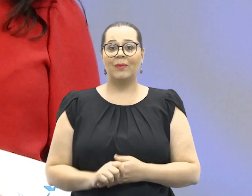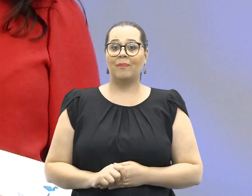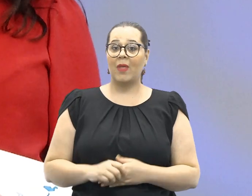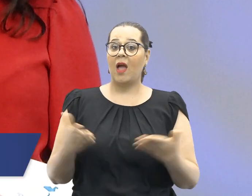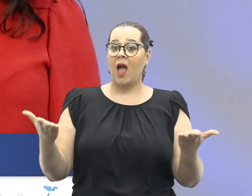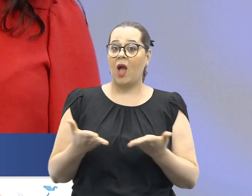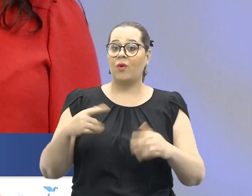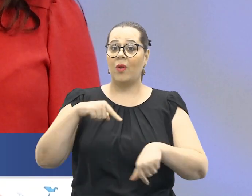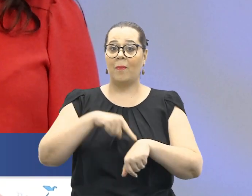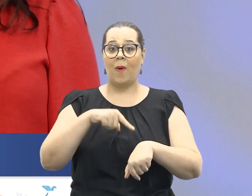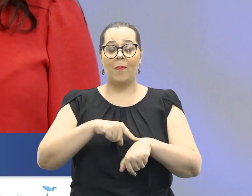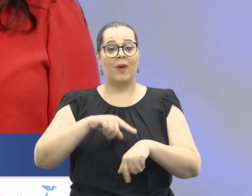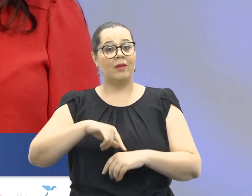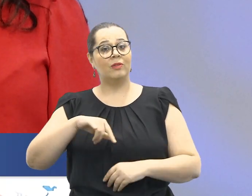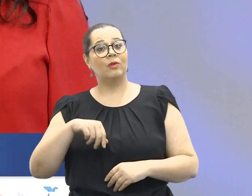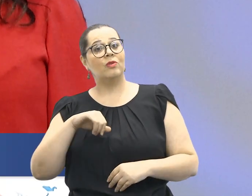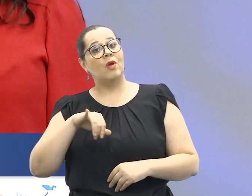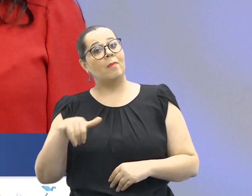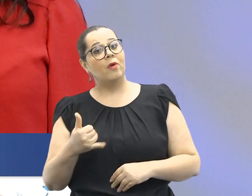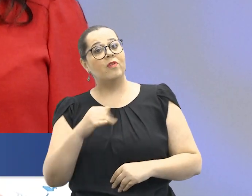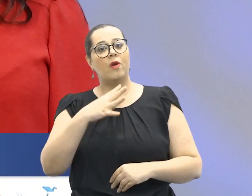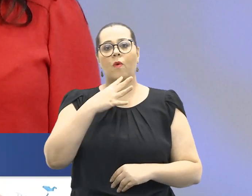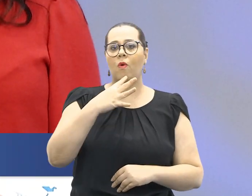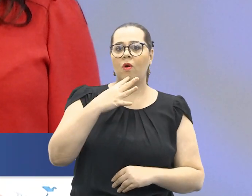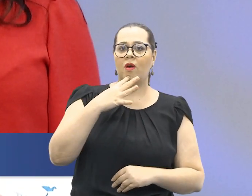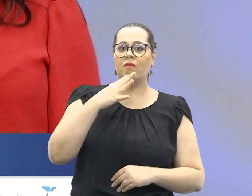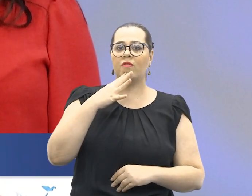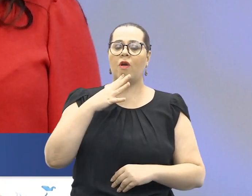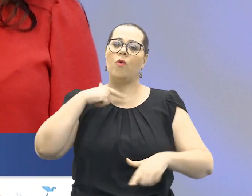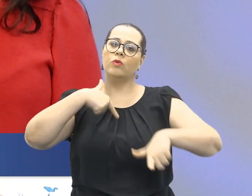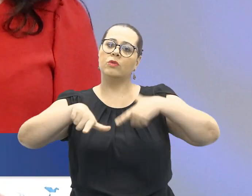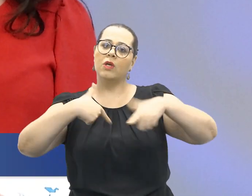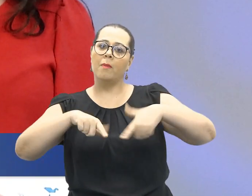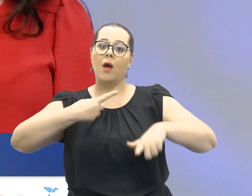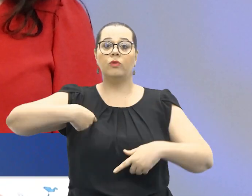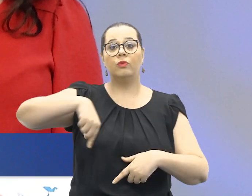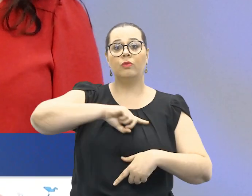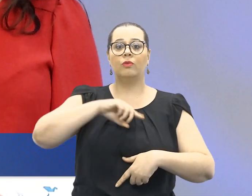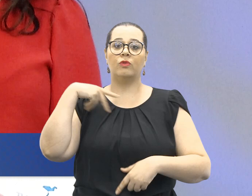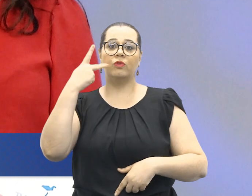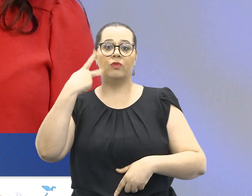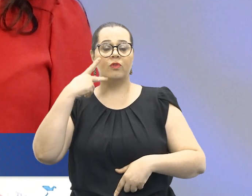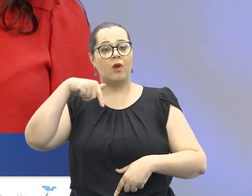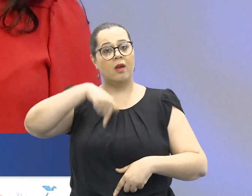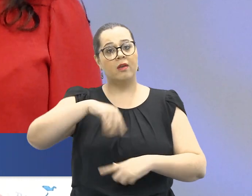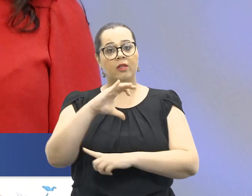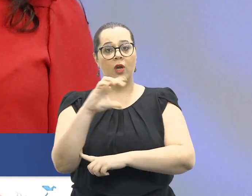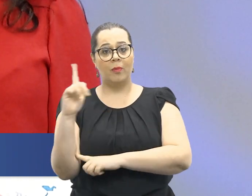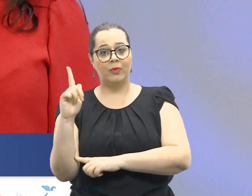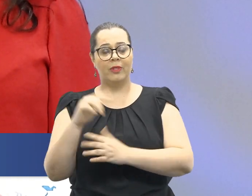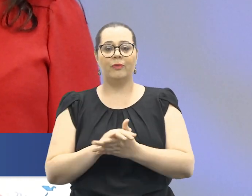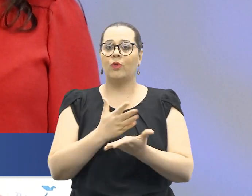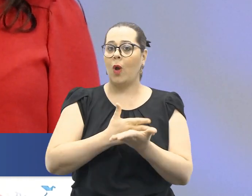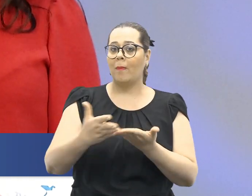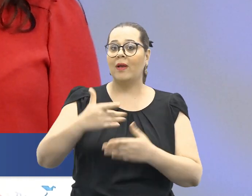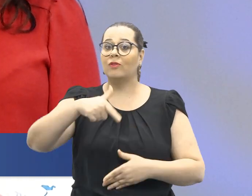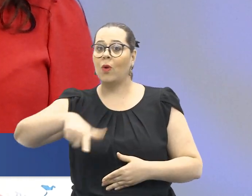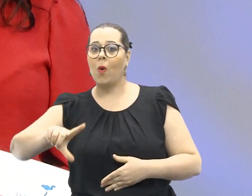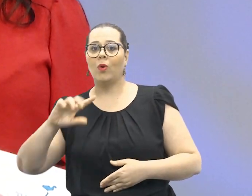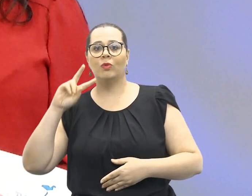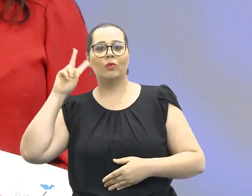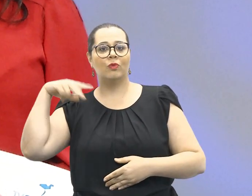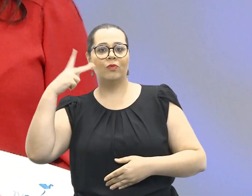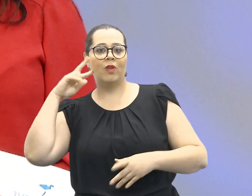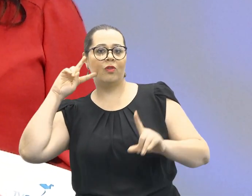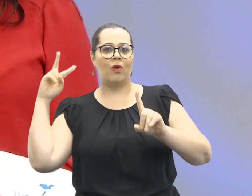você tem agora uma oportunidade de conhecer o trabalho dos nossos vereadores de Campo Grande. Começa mais um